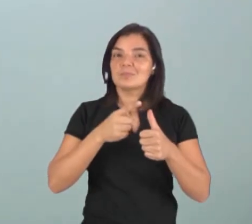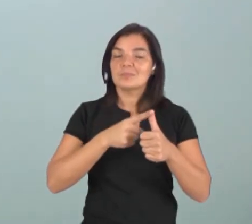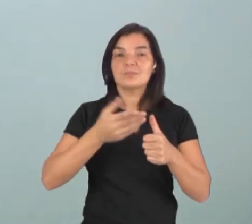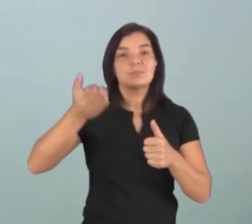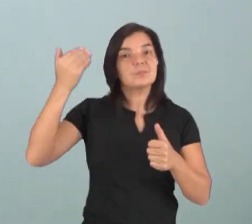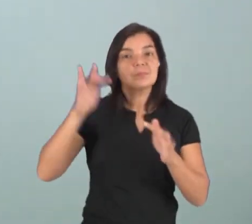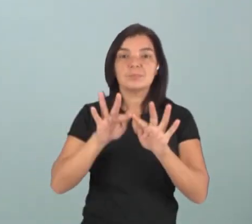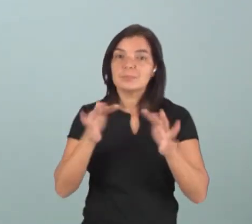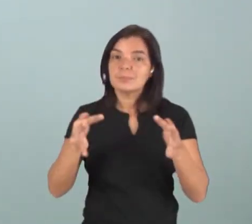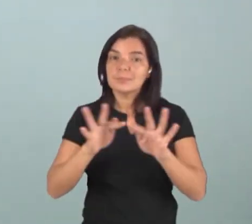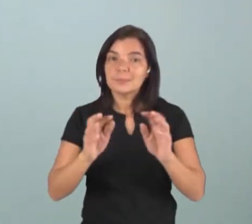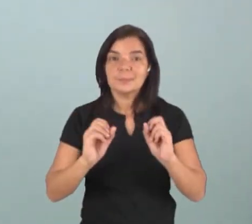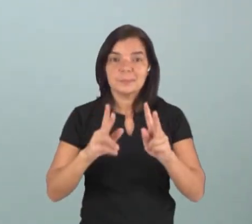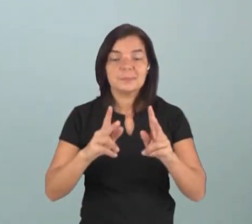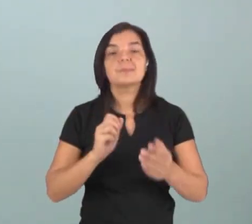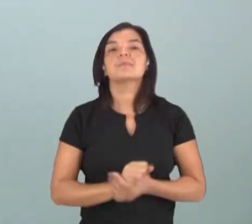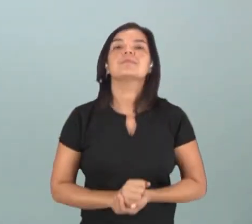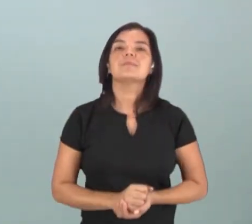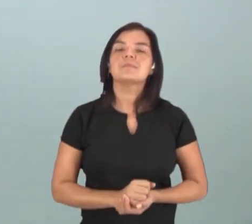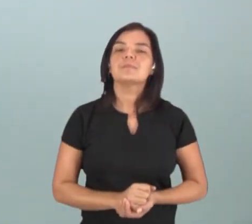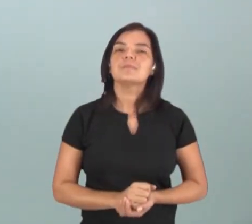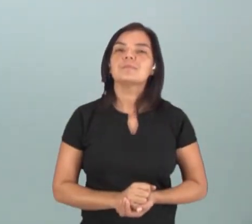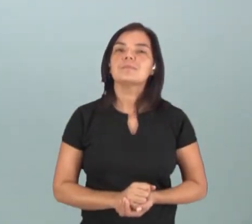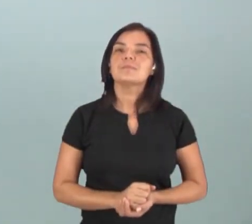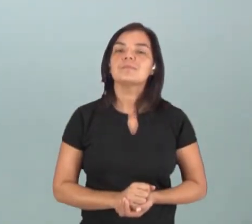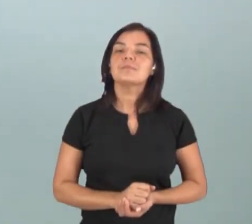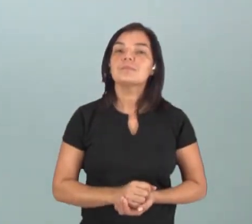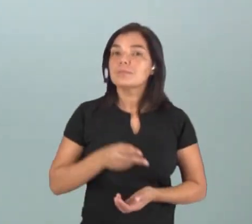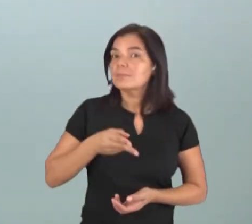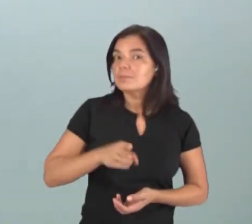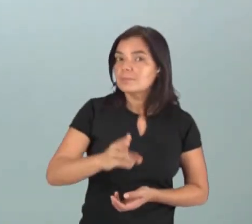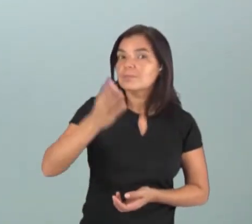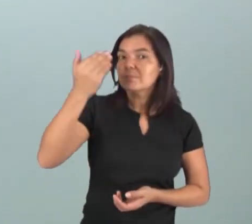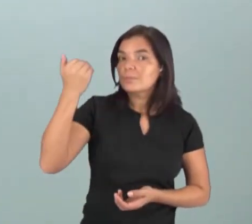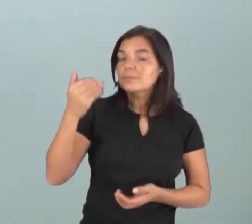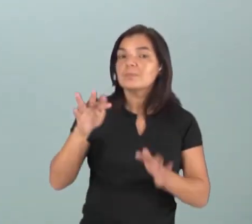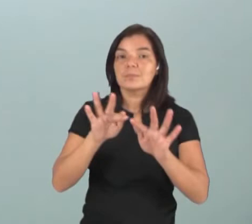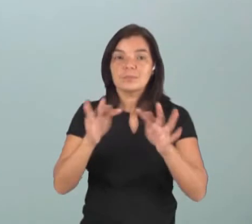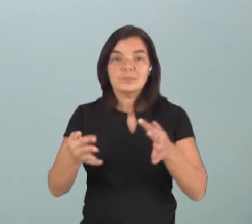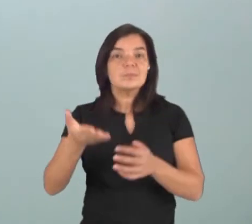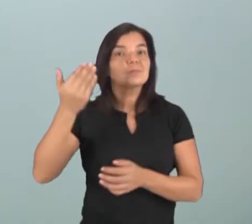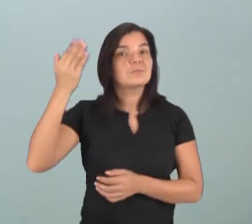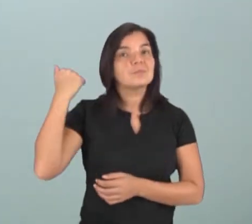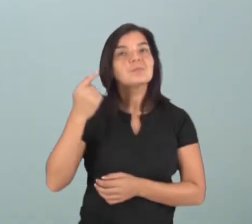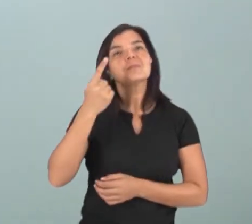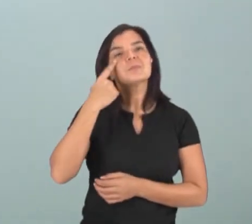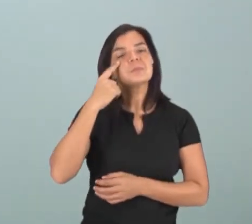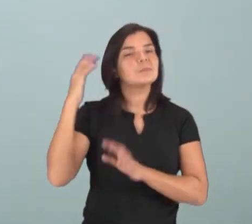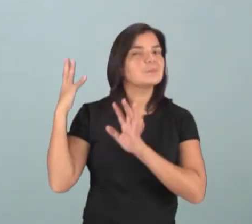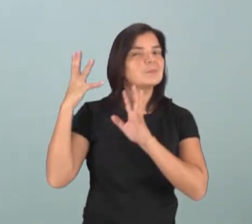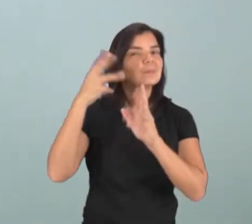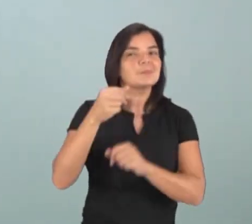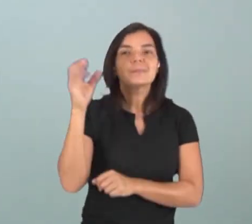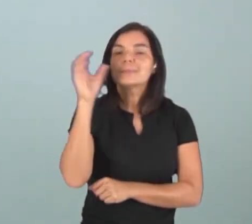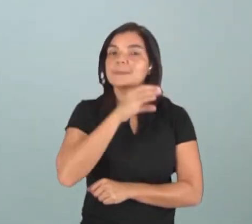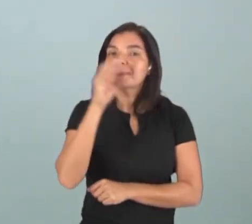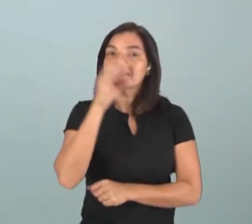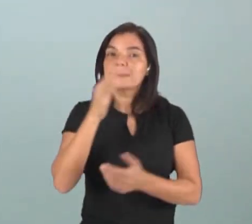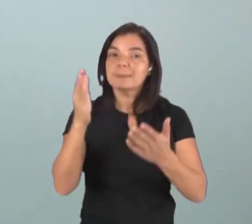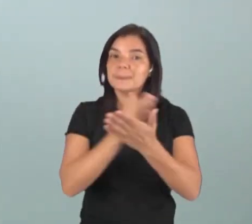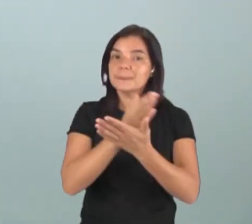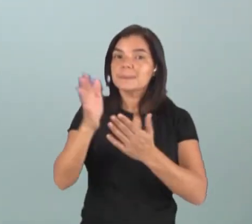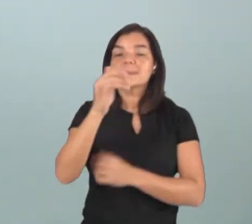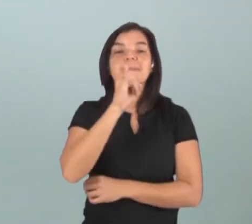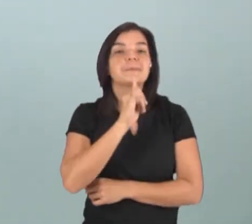ficar no passado simples, ok? E por falar em past progressive e simple past, vamos apenas retomar rapidamente